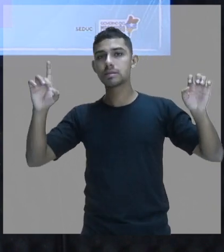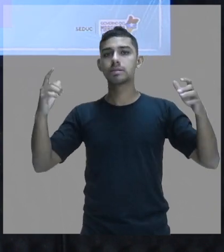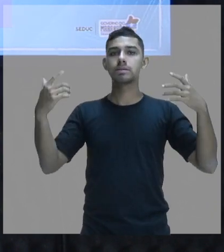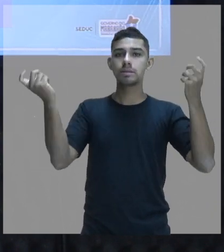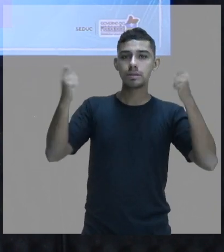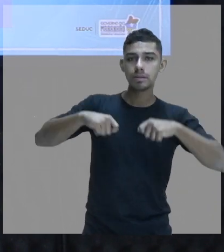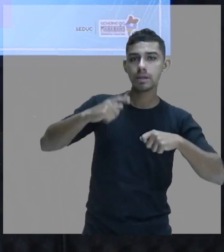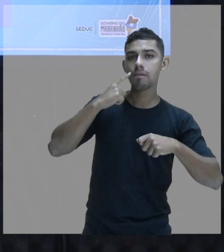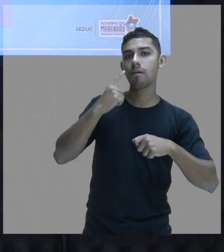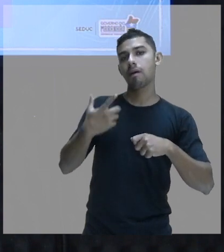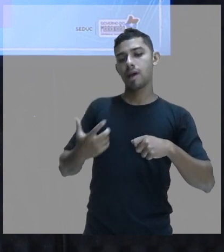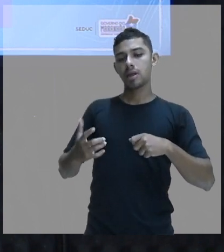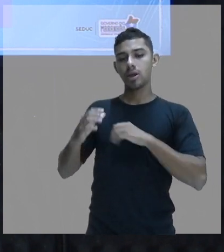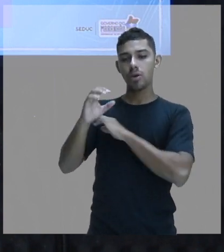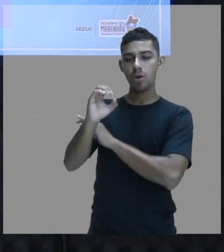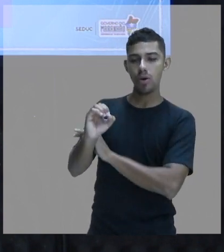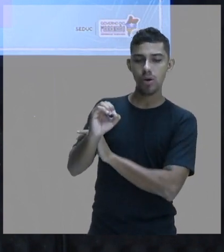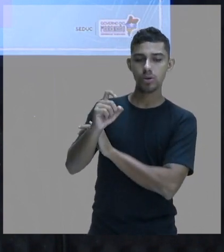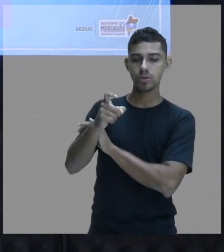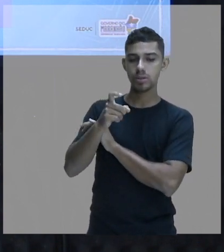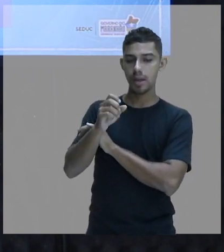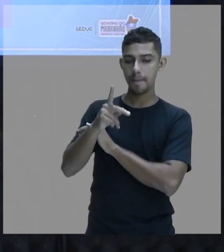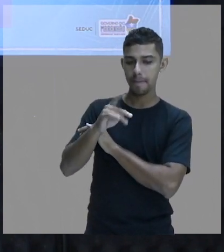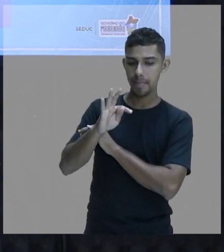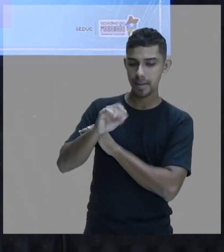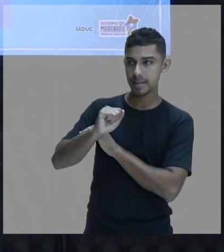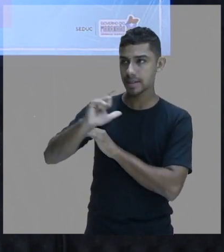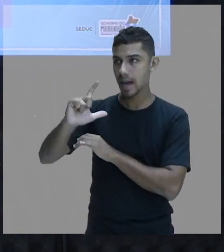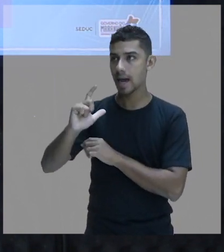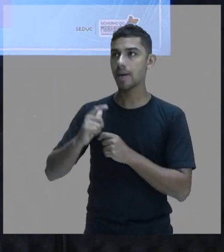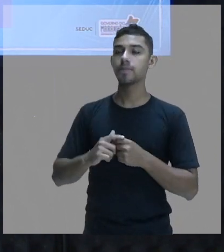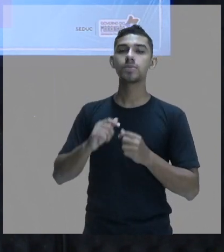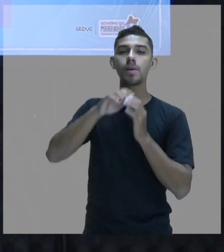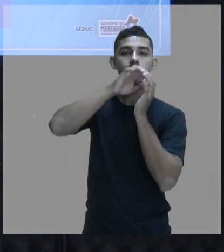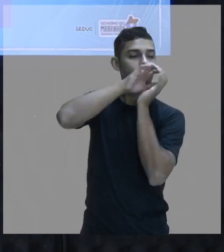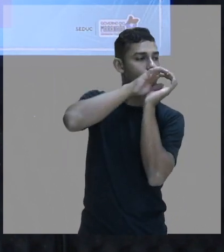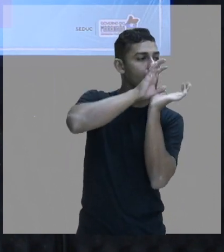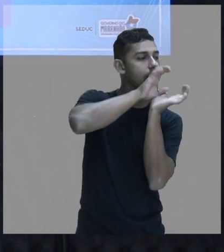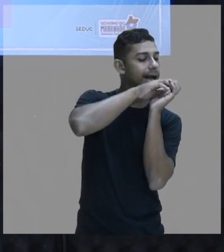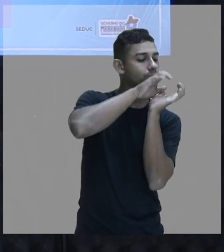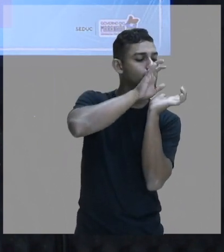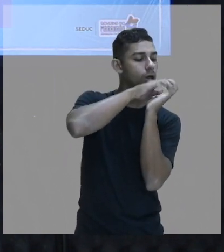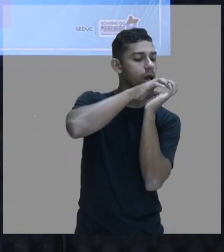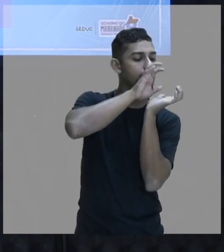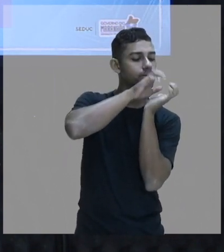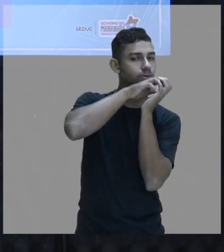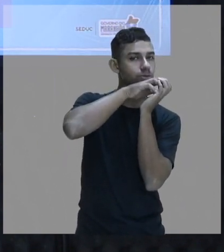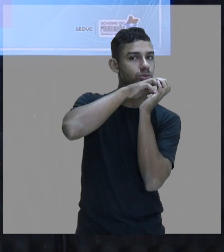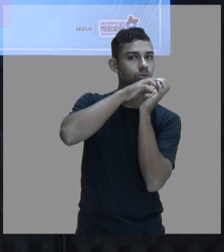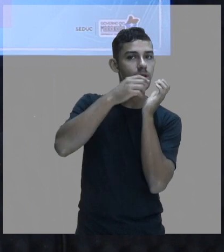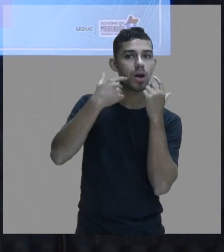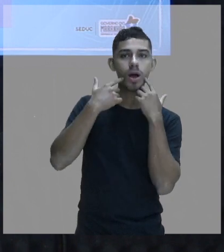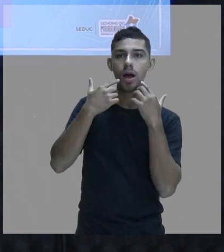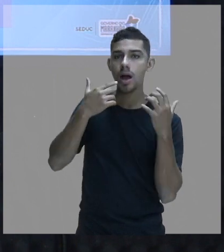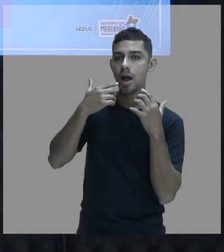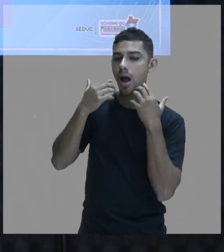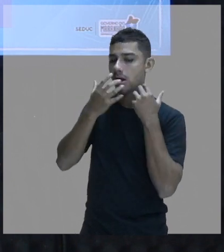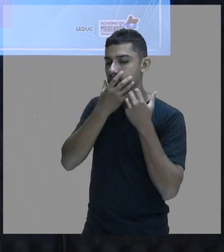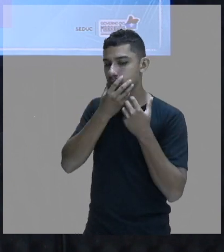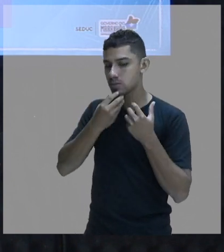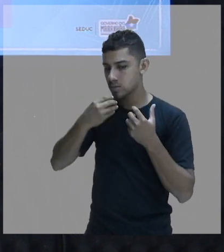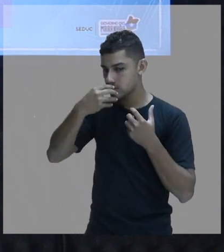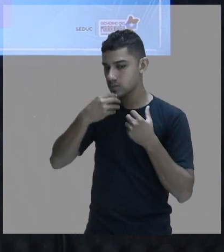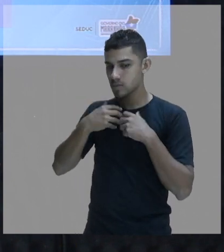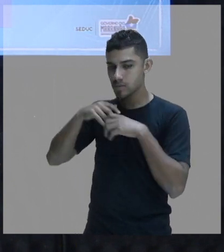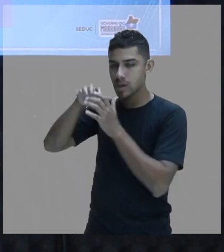da têmpora, o occipital. Daí, no slide, a gente fala da mandíbula, que é o único osso móvel da cabeça, que é responsável